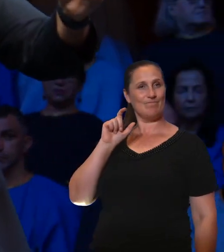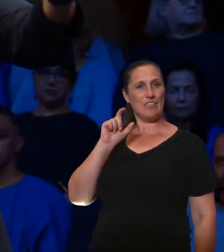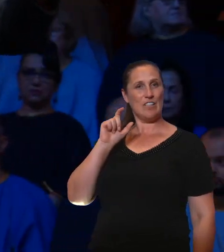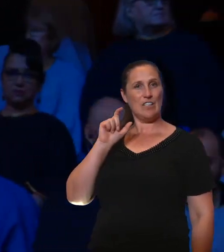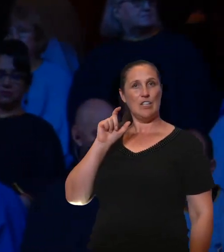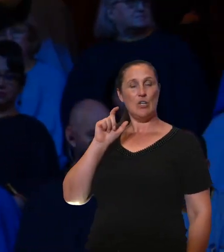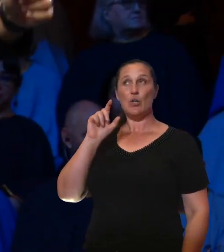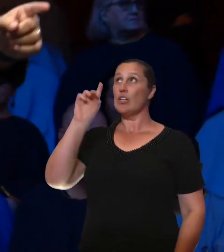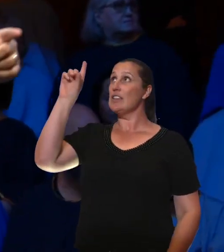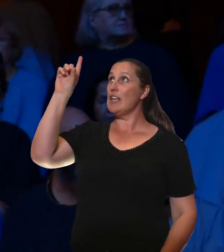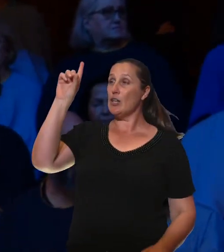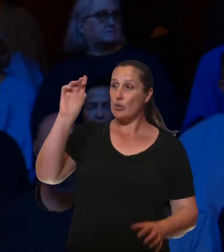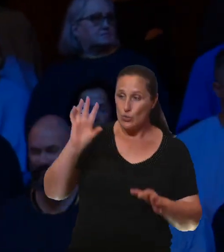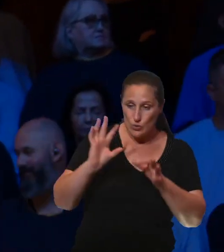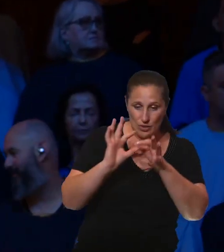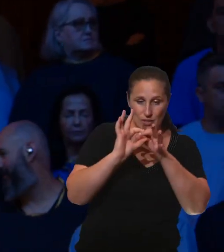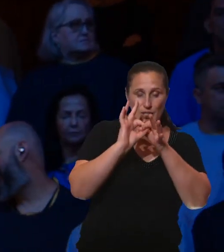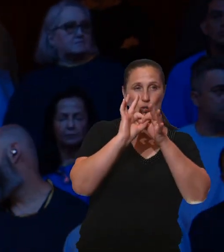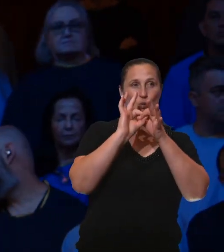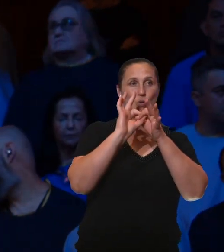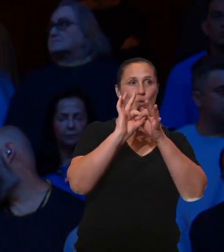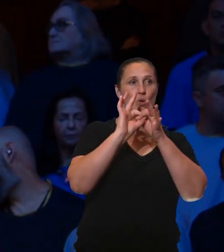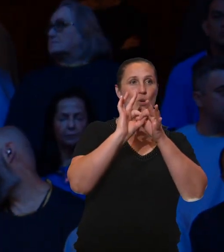uniu, o homem não separe.